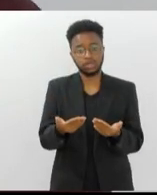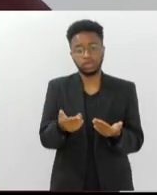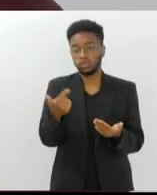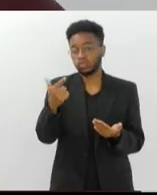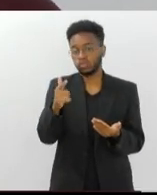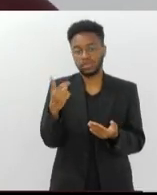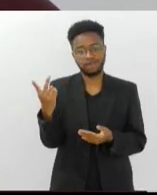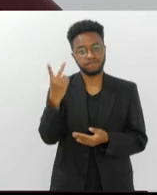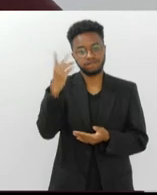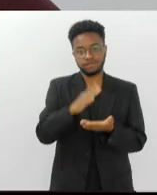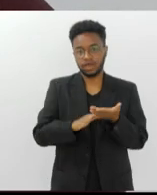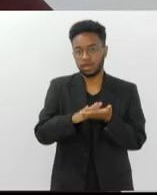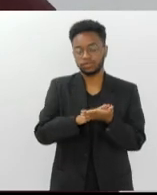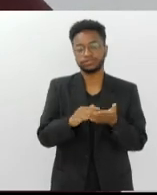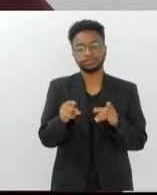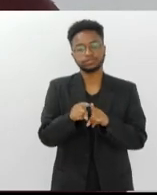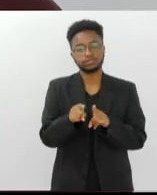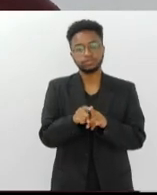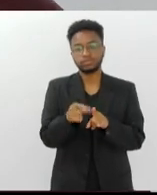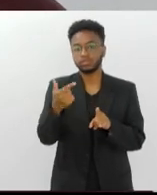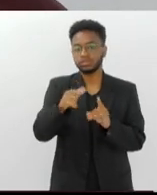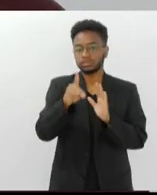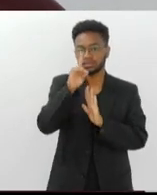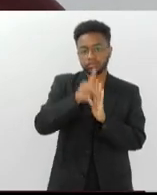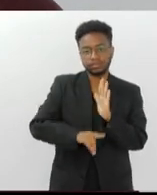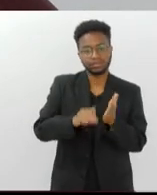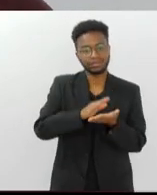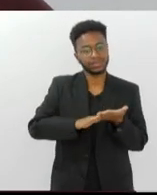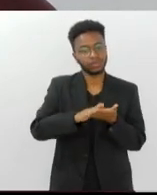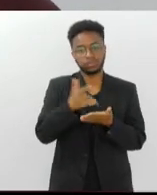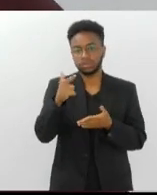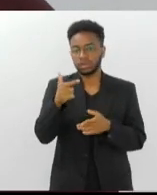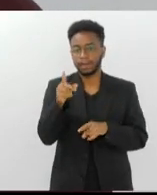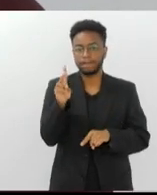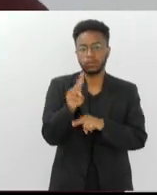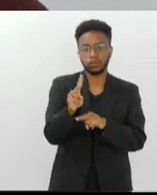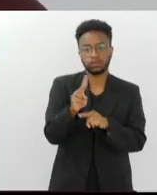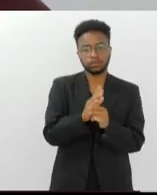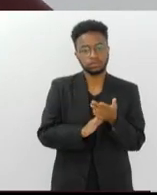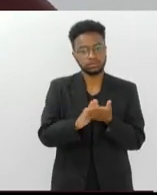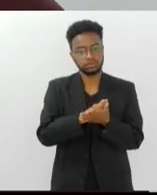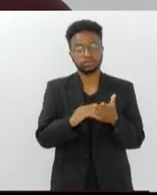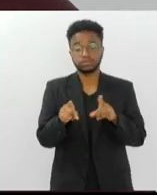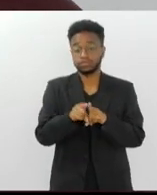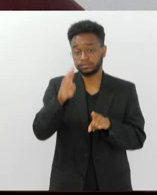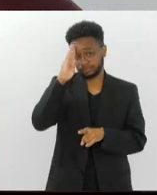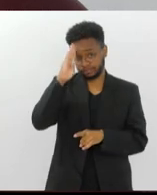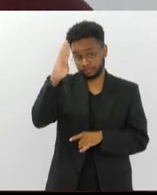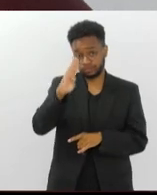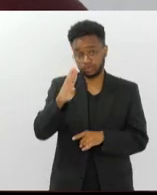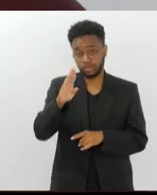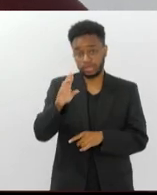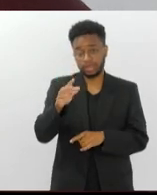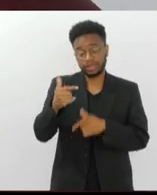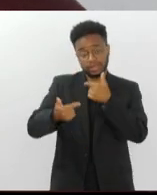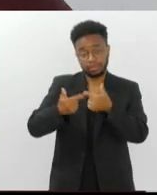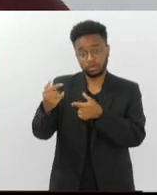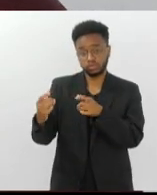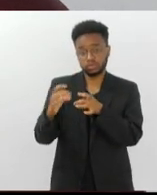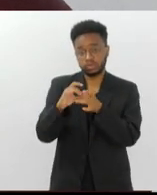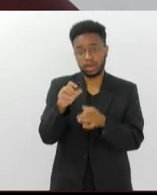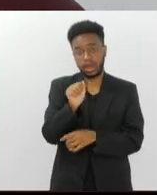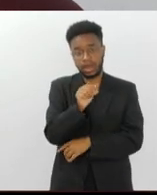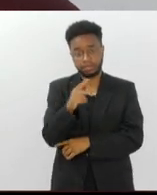precarizados, sem nenhum direito, sem nenhuma proteção, nesses especialmente de aplicativos, que